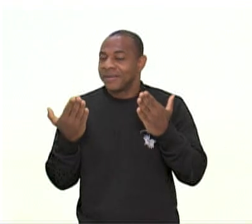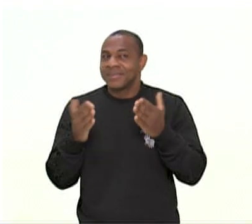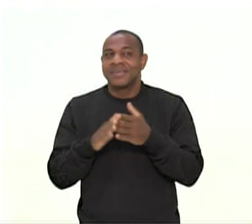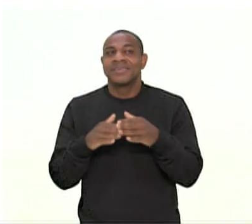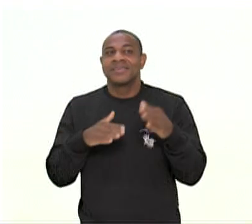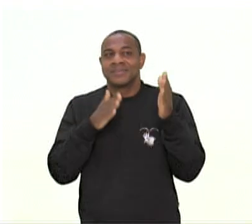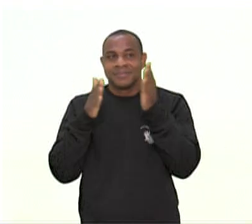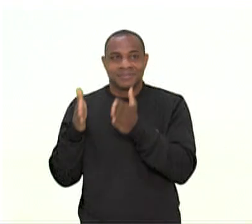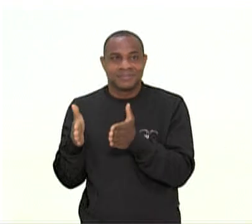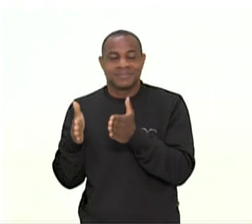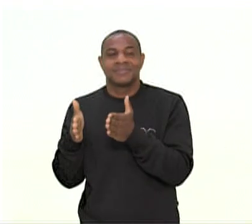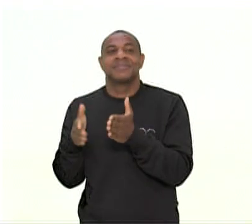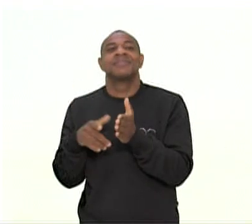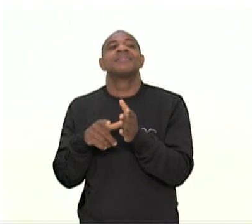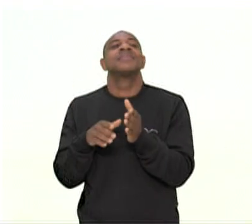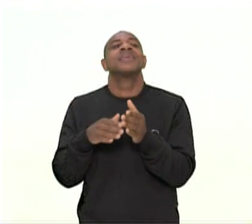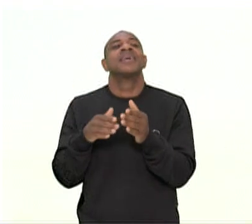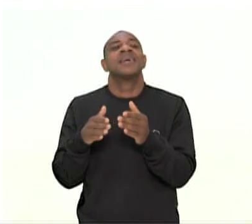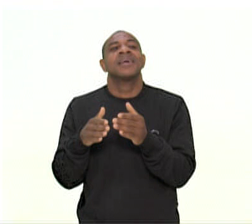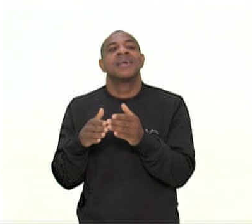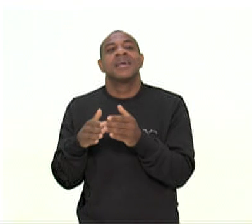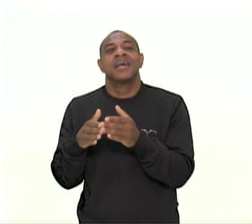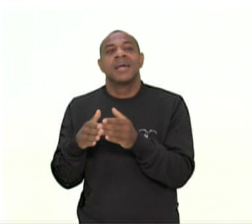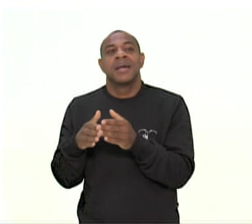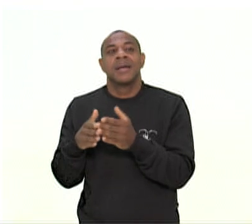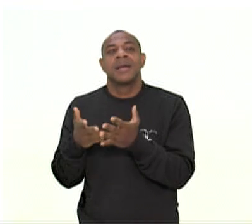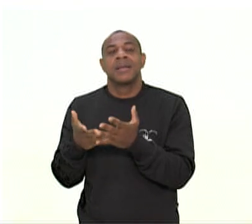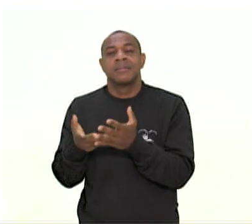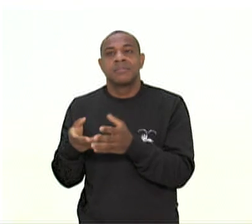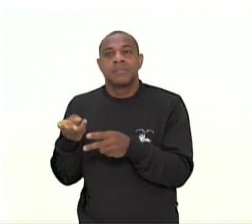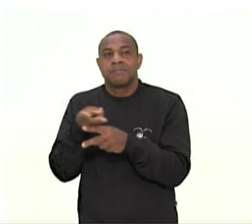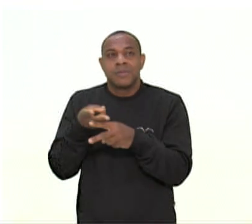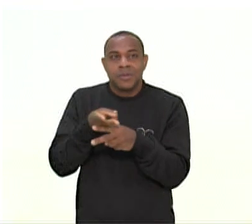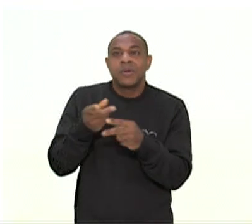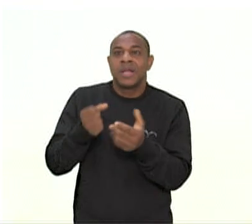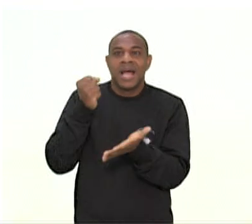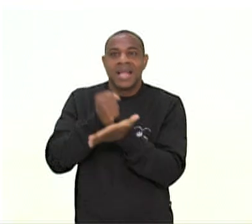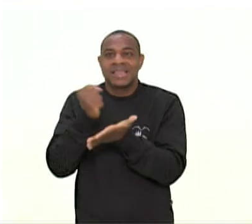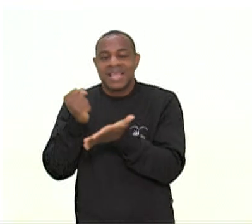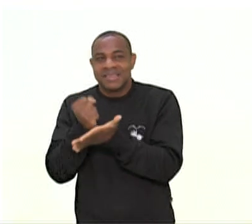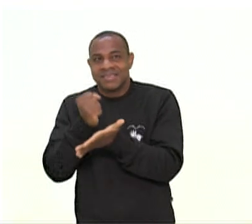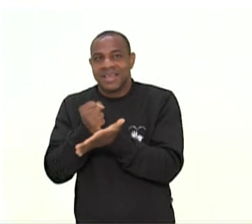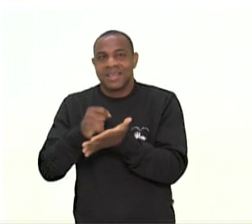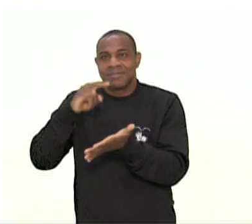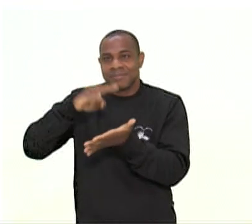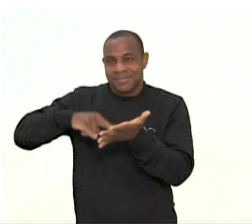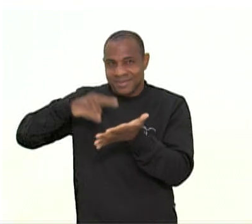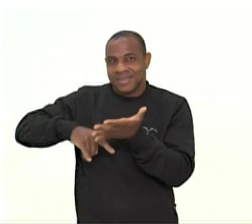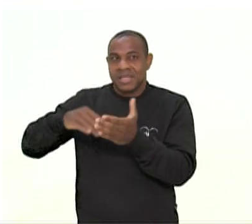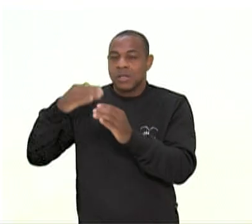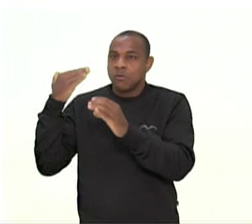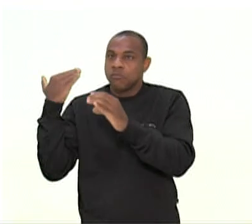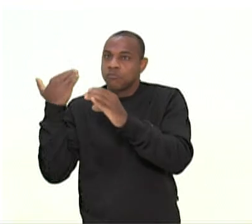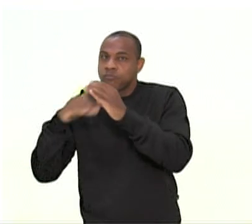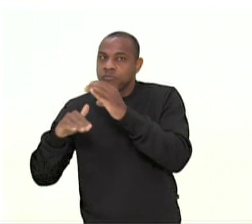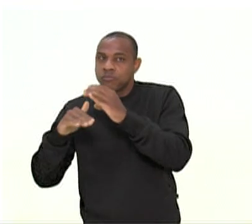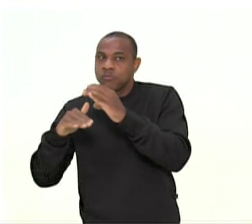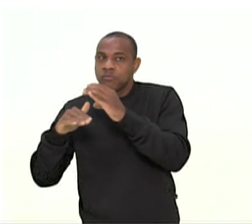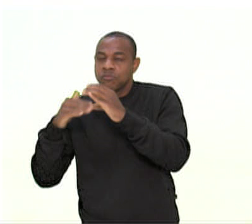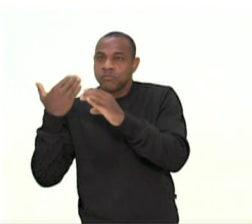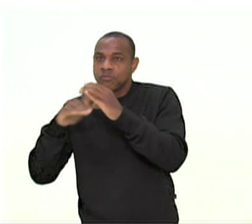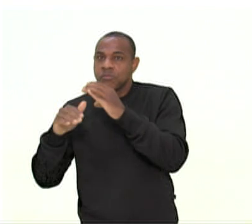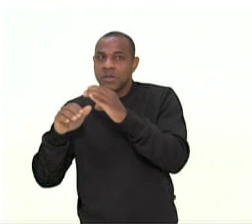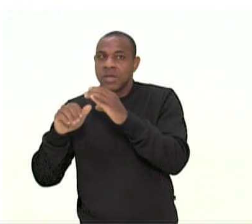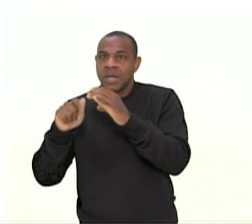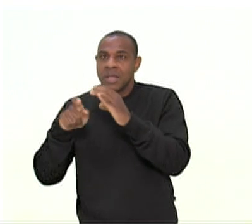se referindo, então elas mesmas providenciaram os atestados, que enviaram anexos. Eles